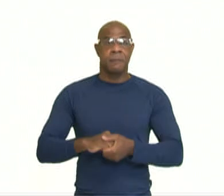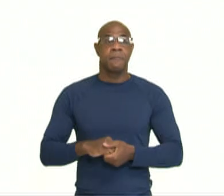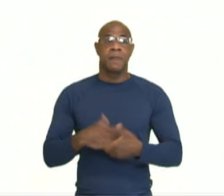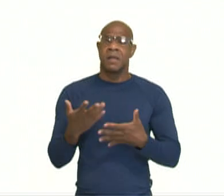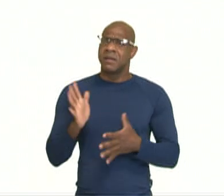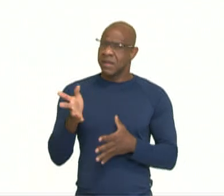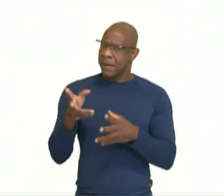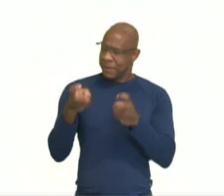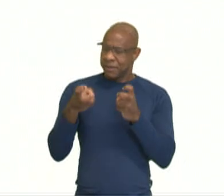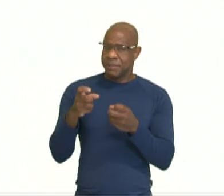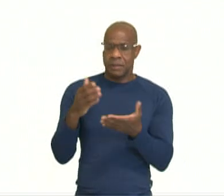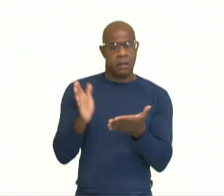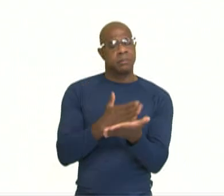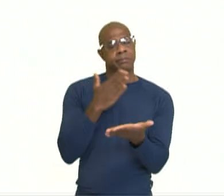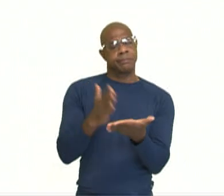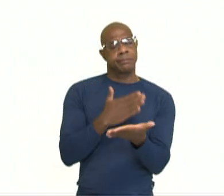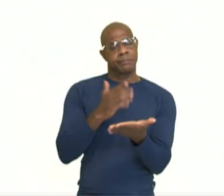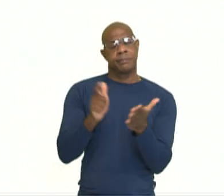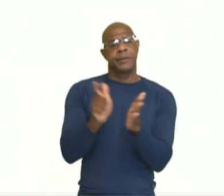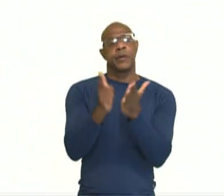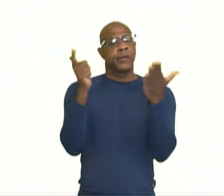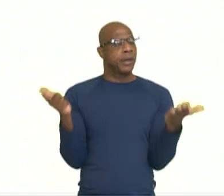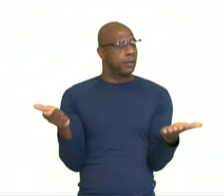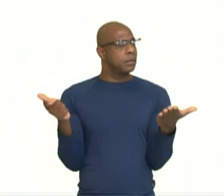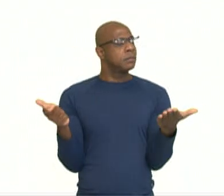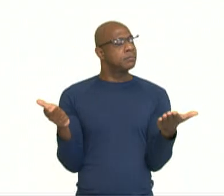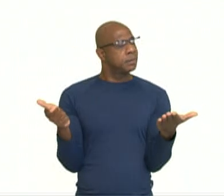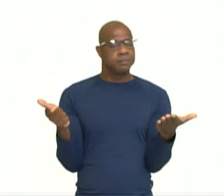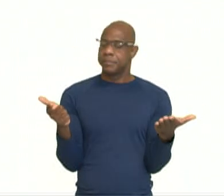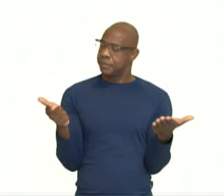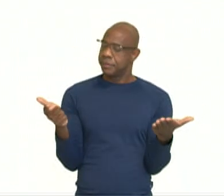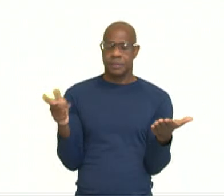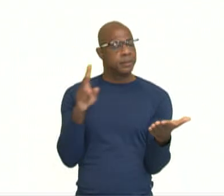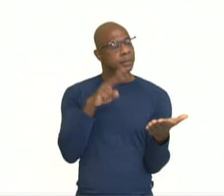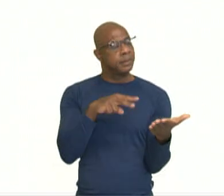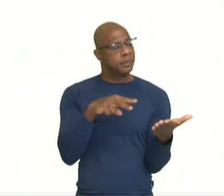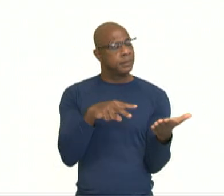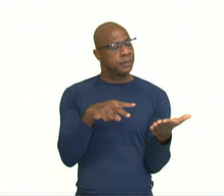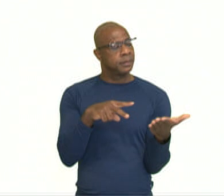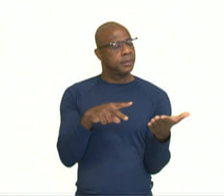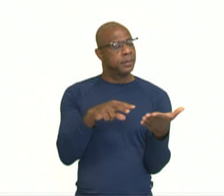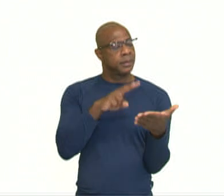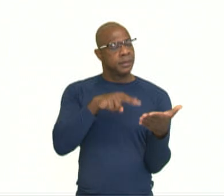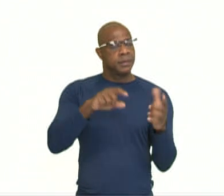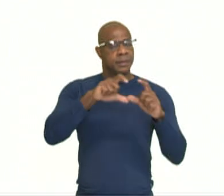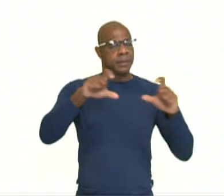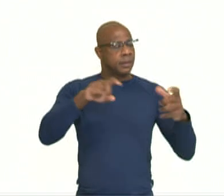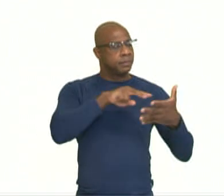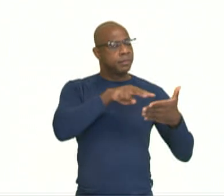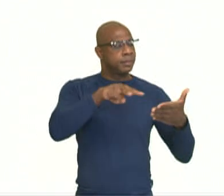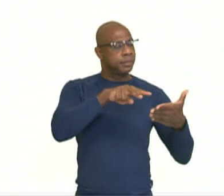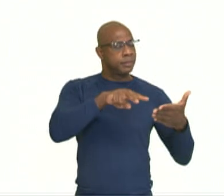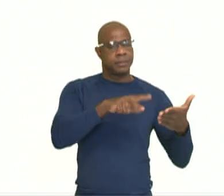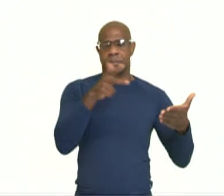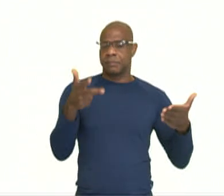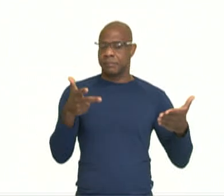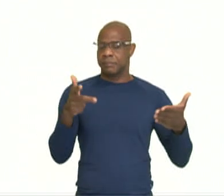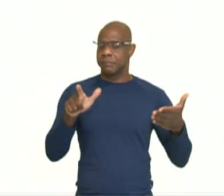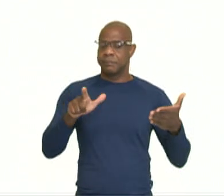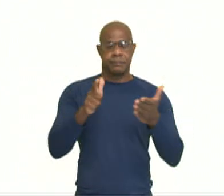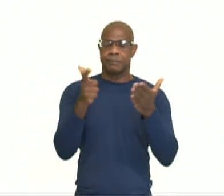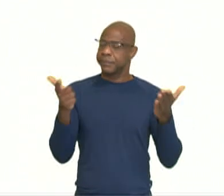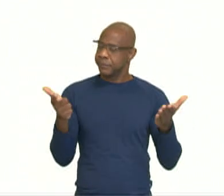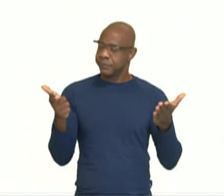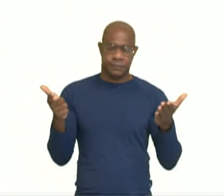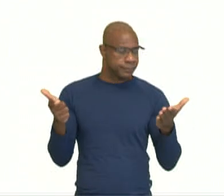tem gente que folheia o jornal, lê a manchete e lê o lead, lê a manchete e lê o lead. É um costume, por vezes, no jornal de domingo, fazer isso,